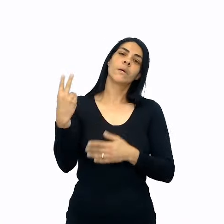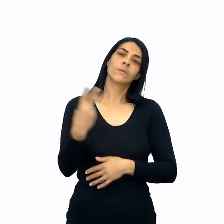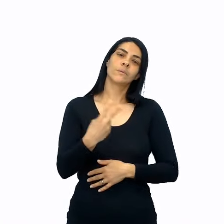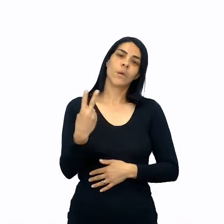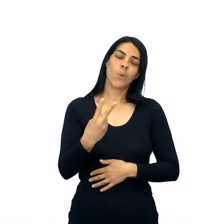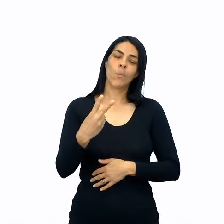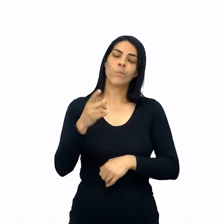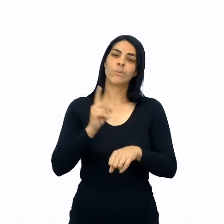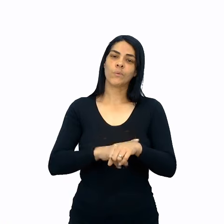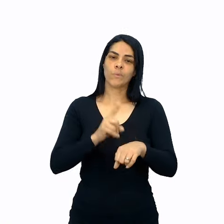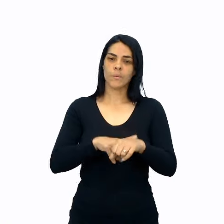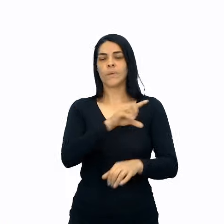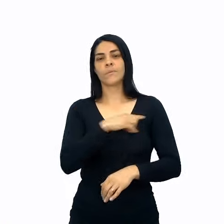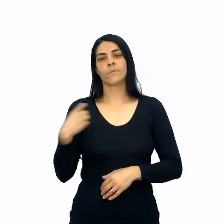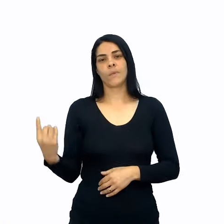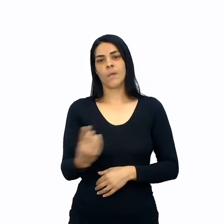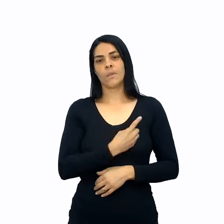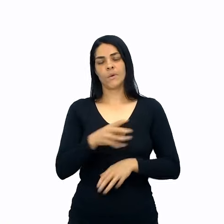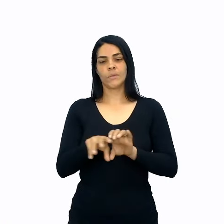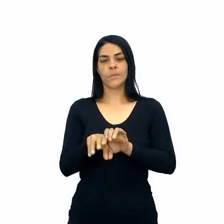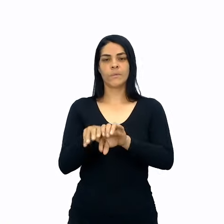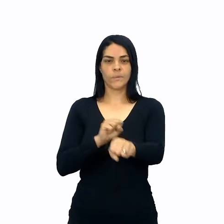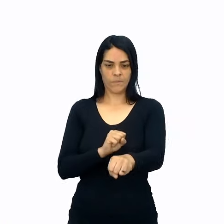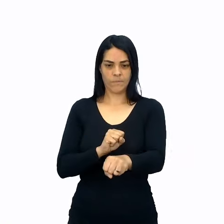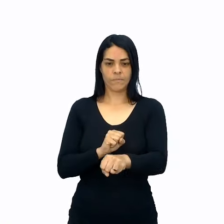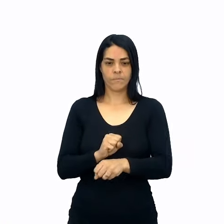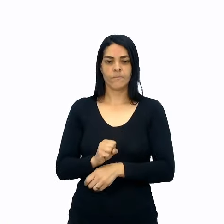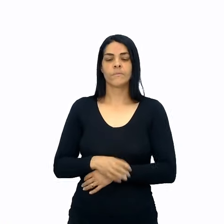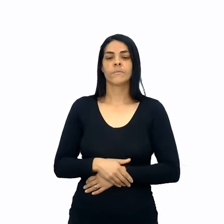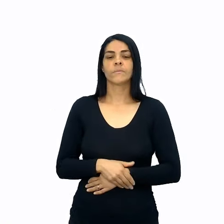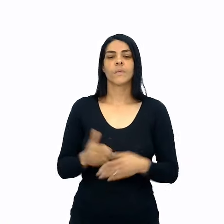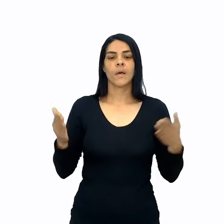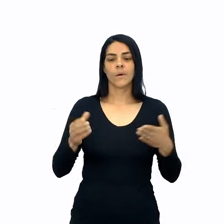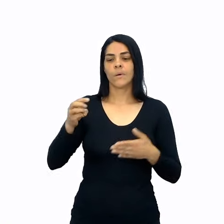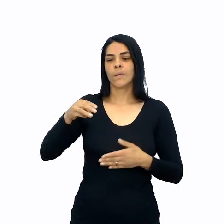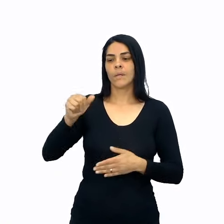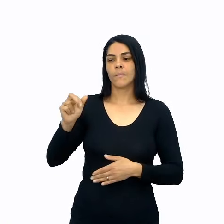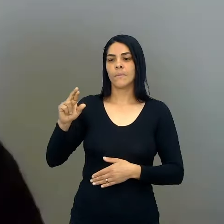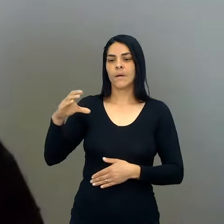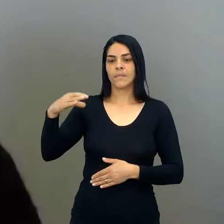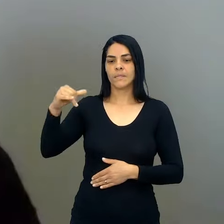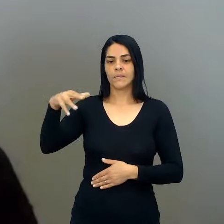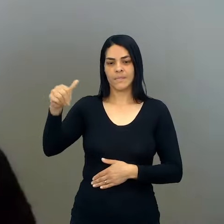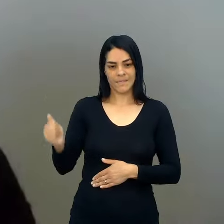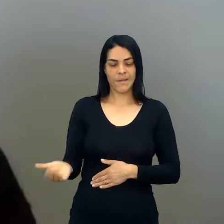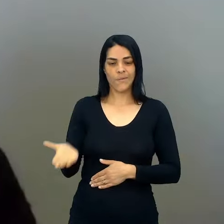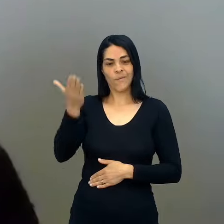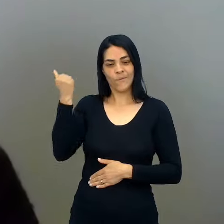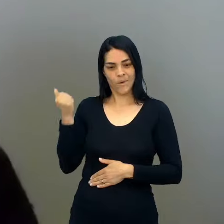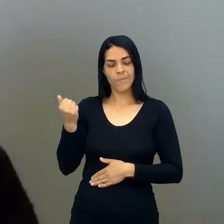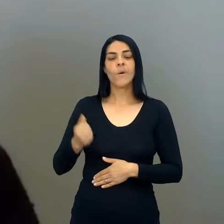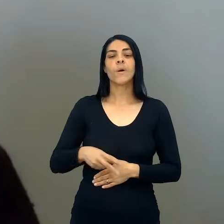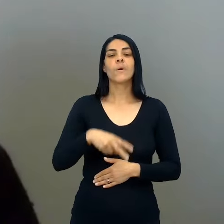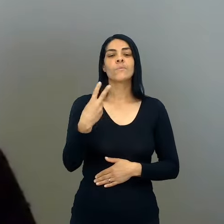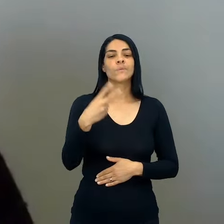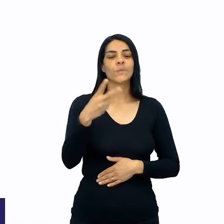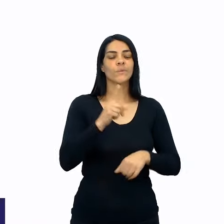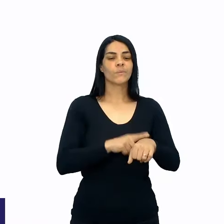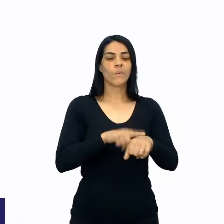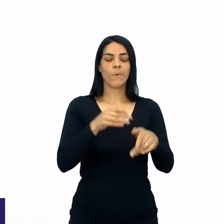momento da nossa formação. É com você, Márcia. Então, vamos lá para o nosso segundo momento, onde